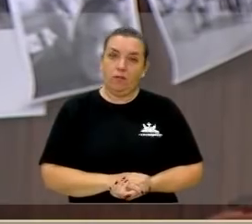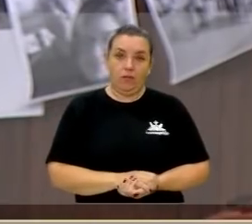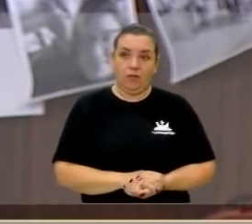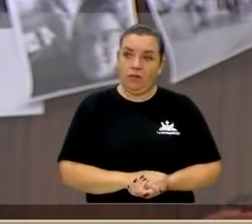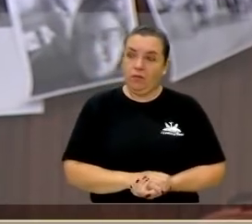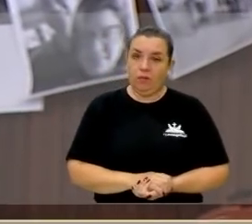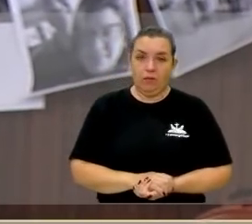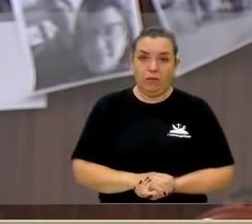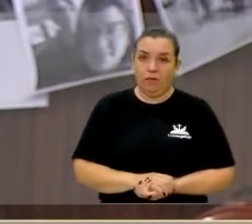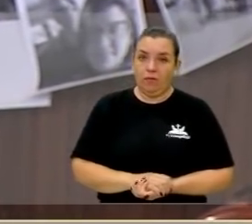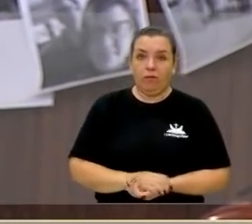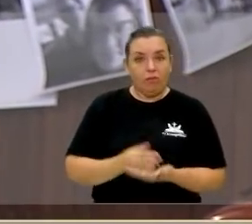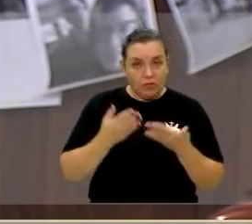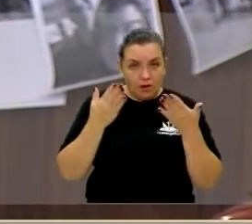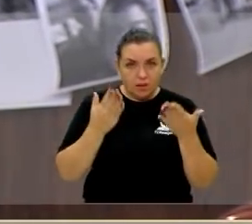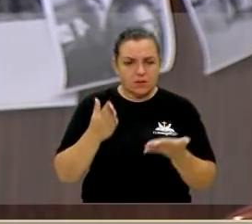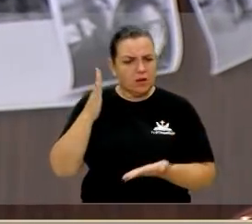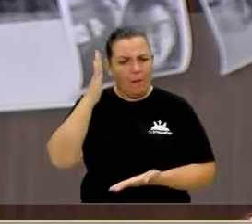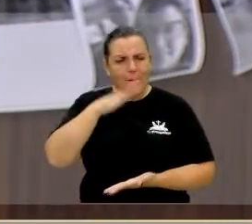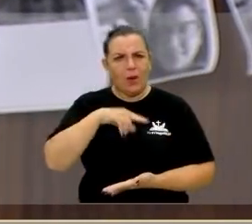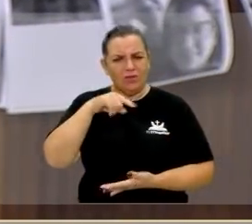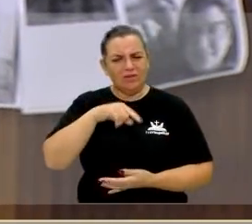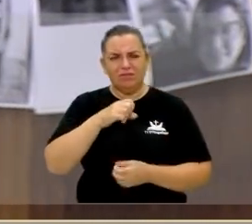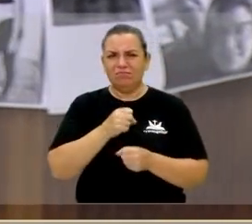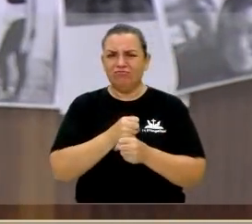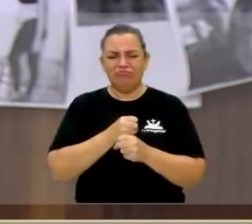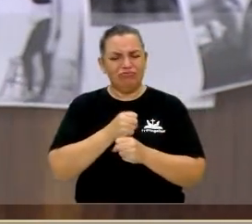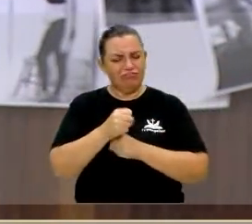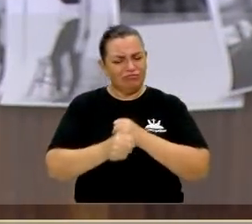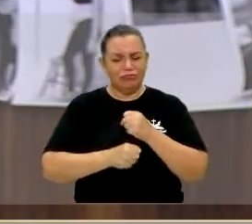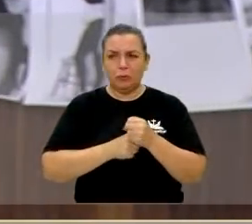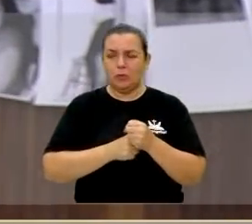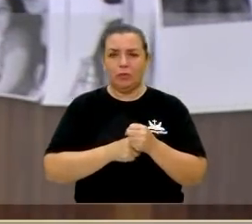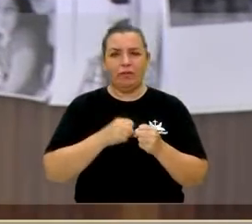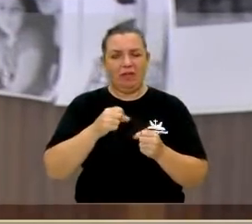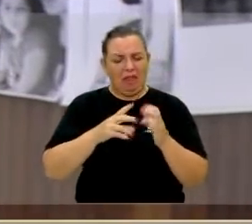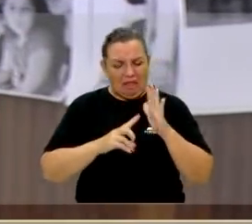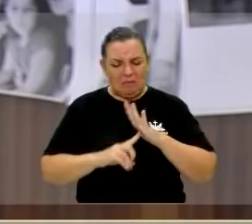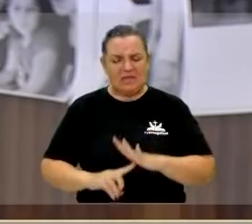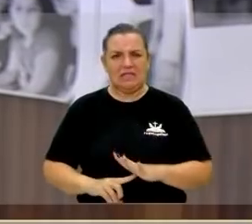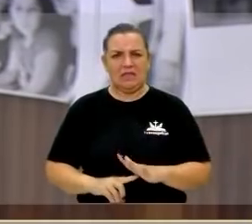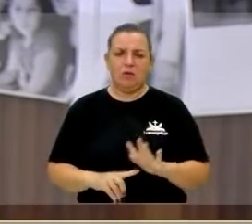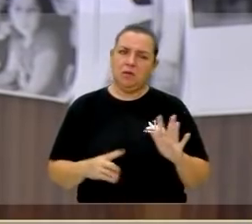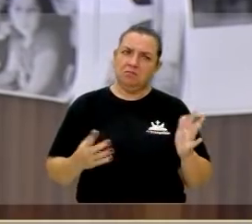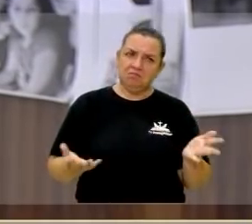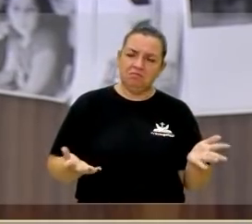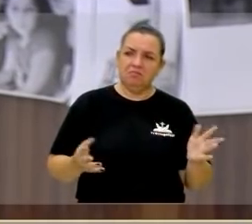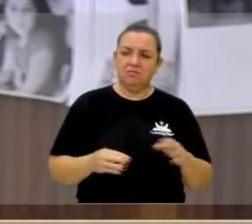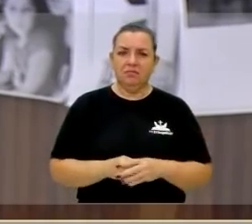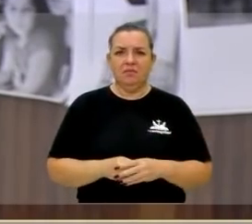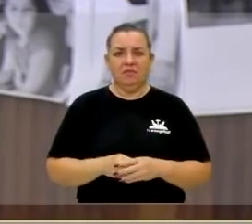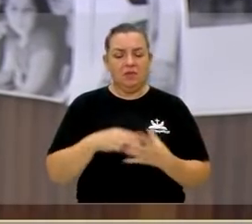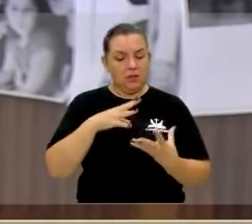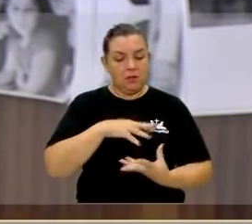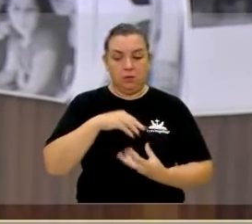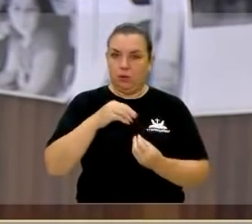Esse é o grande mal do século. Você vai falar, é a depressão espiritual?